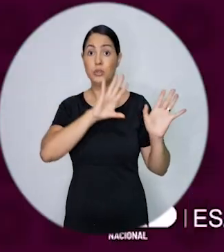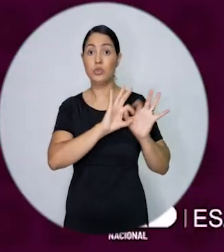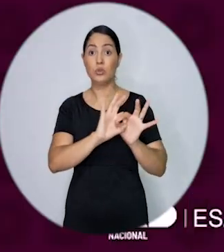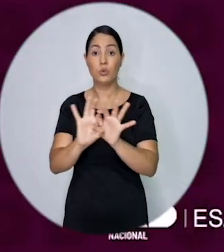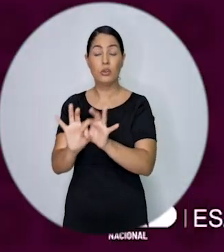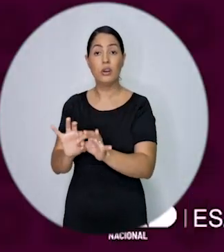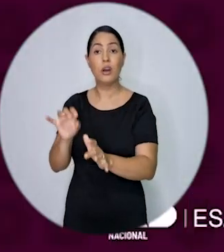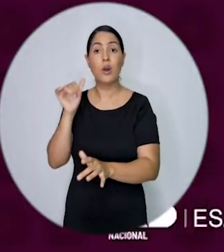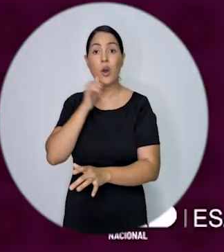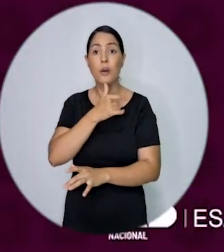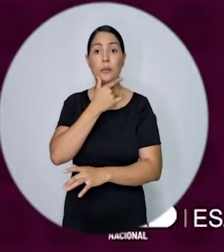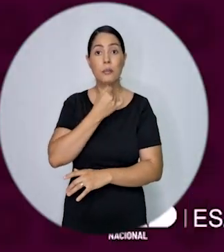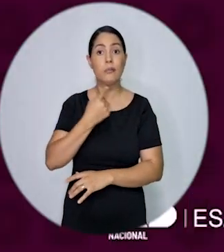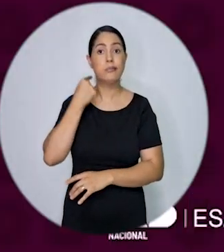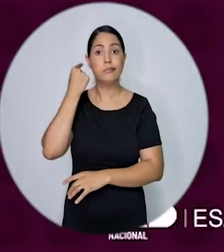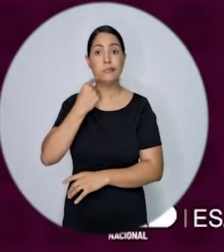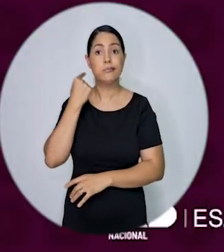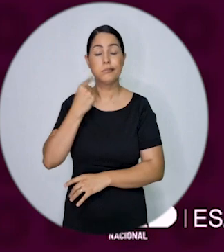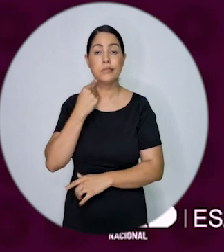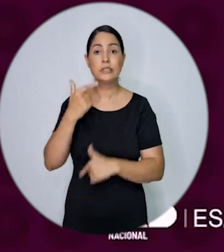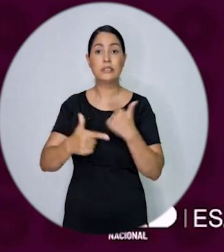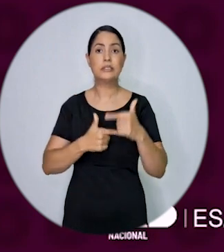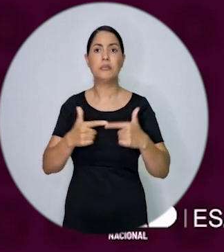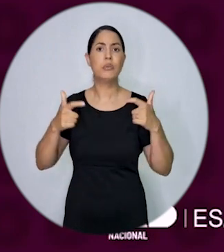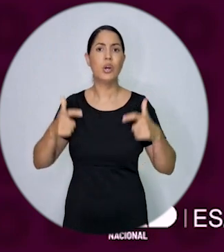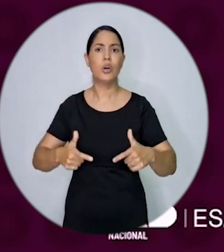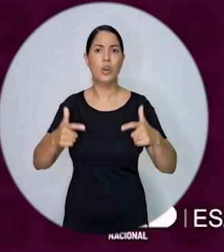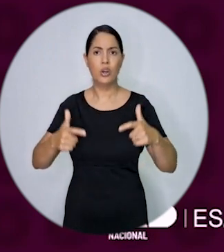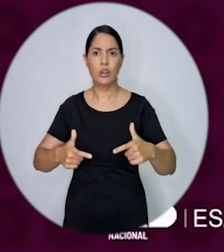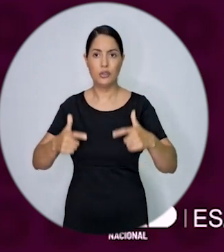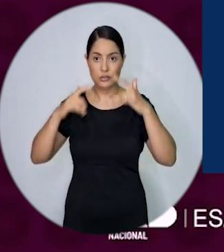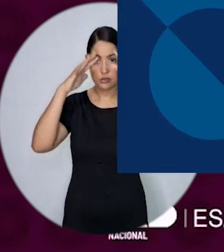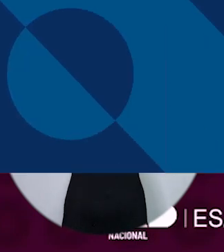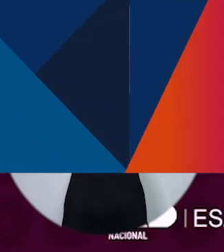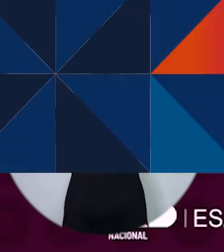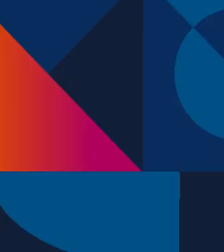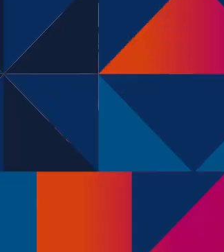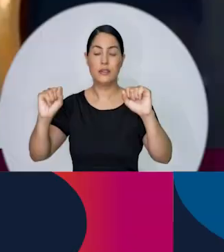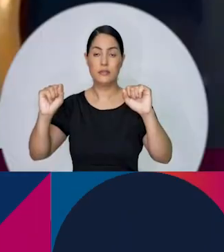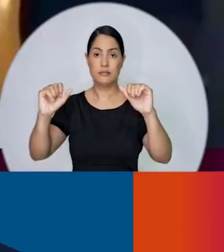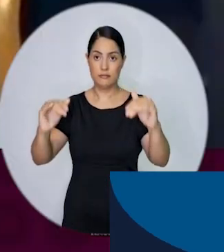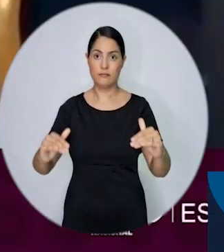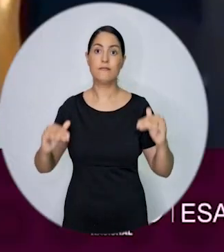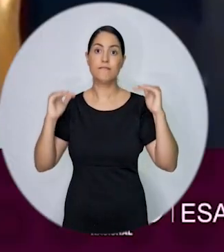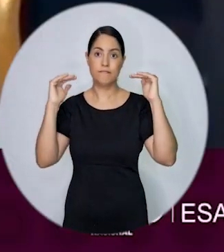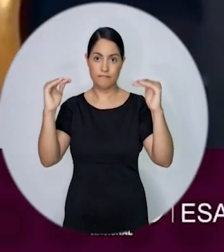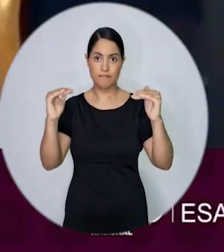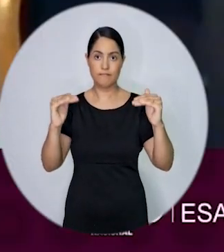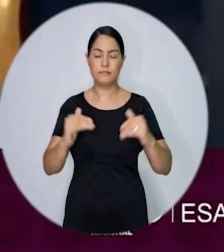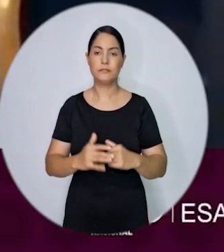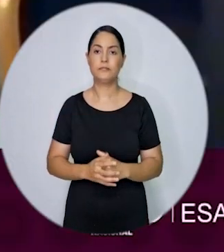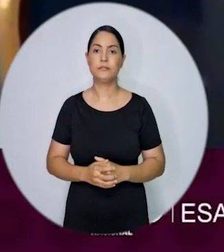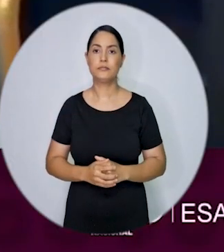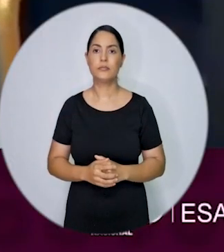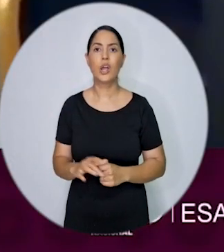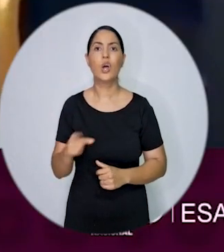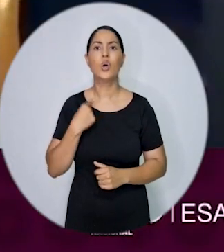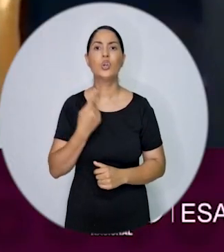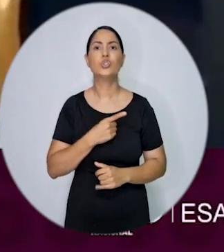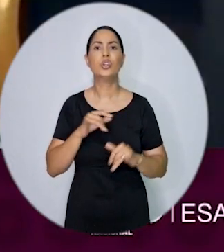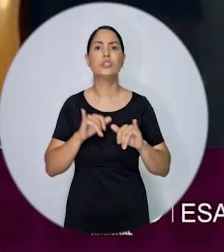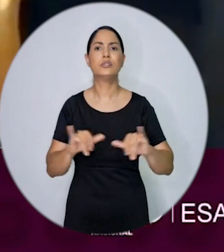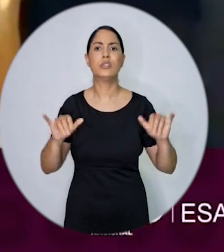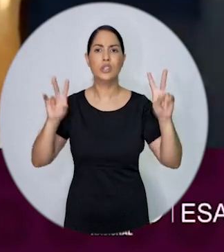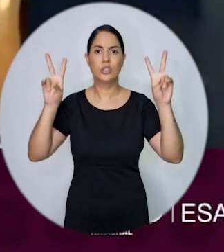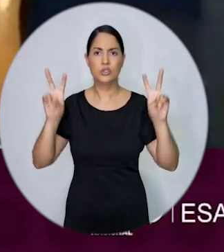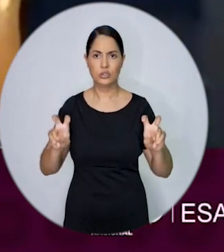aqueles advogados e advogadas que trabalham no âmbito dos tribunais e dos tribunais superiores. Falar de